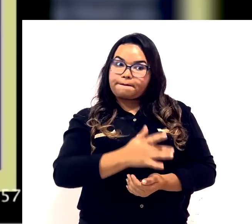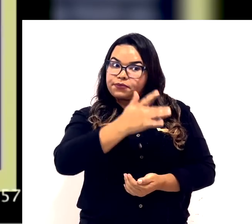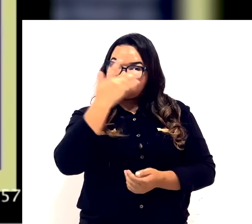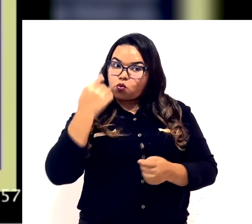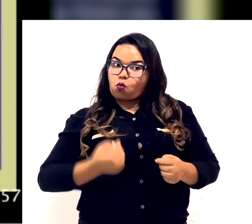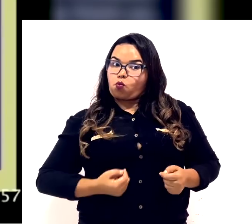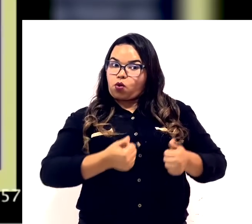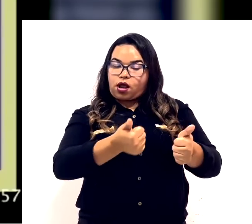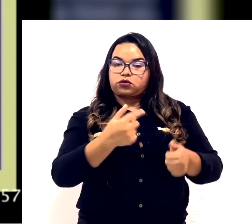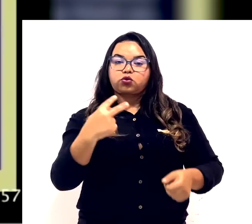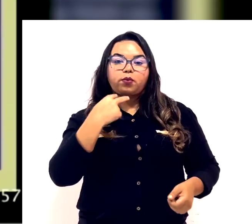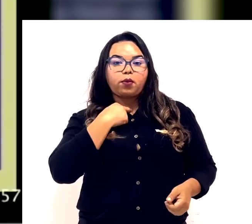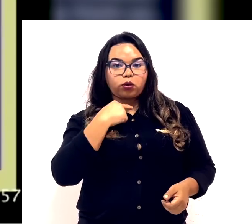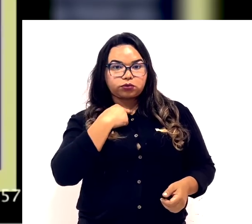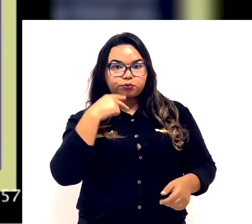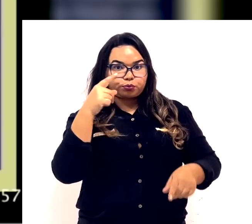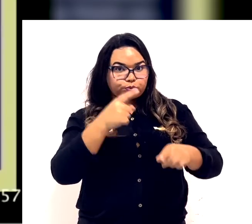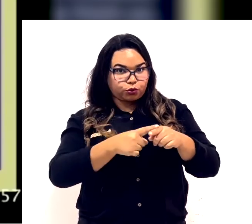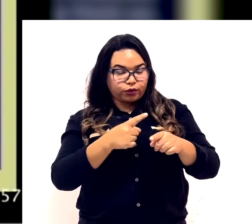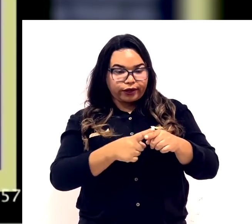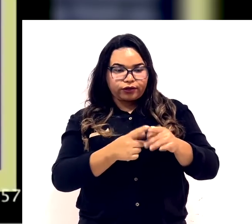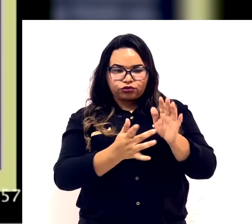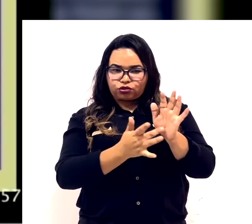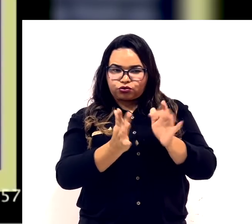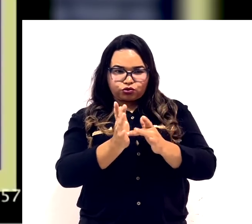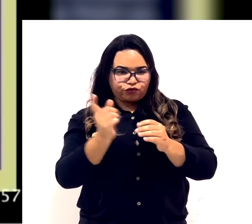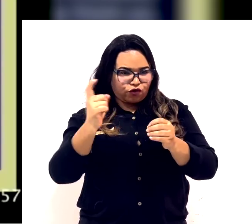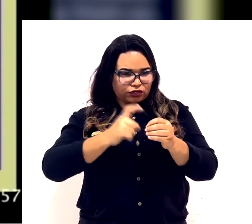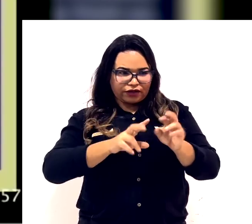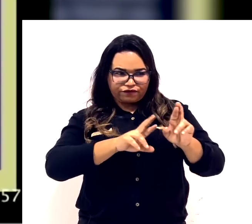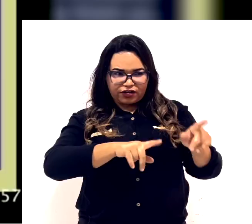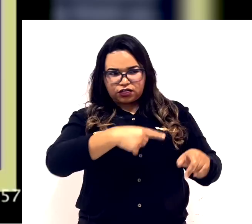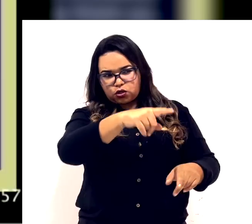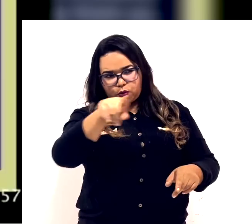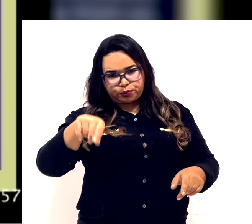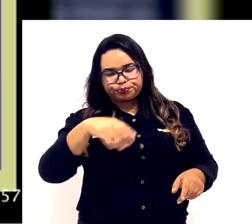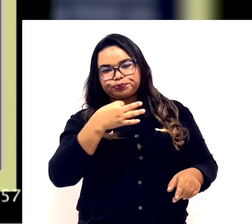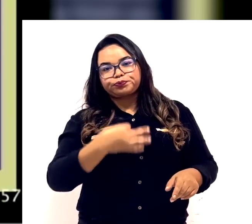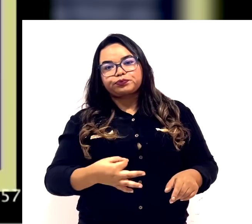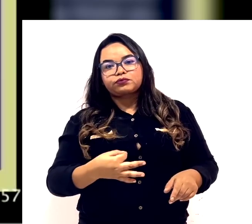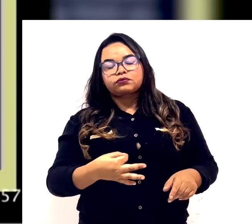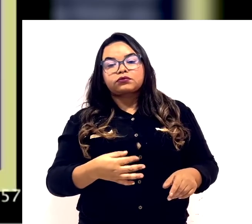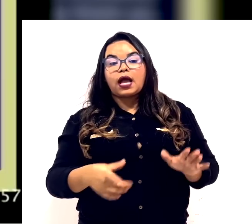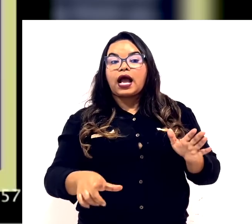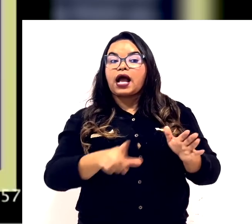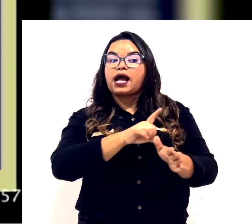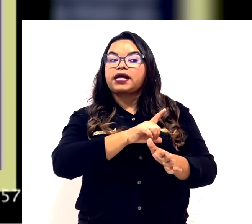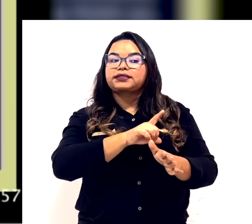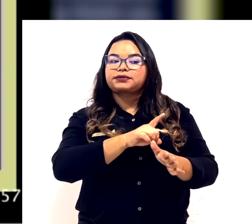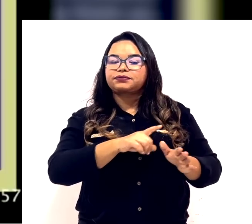será assim a vinda do Filho do Homem, sem que antes venha a apostasia.